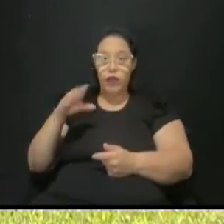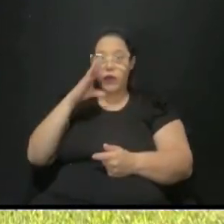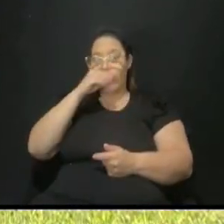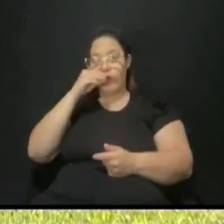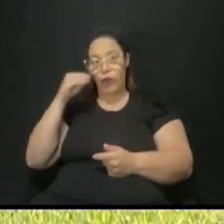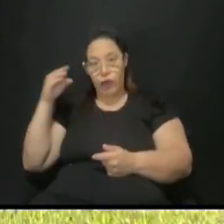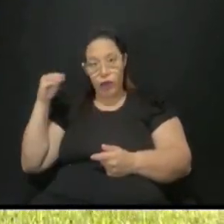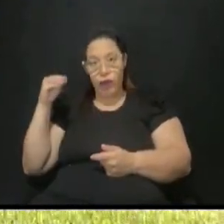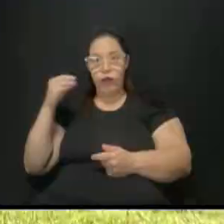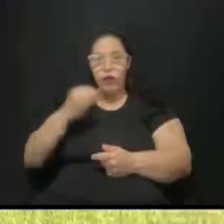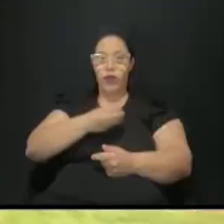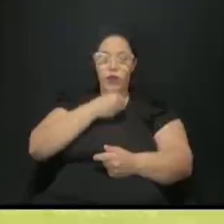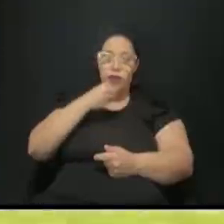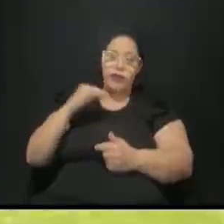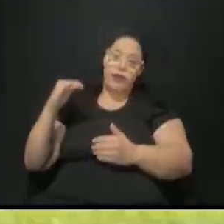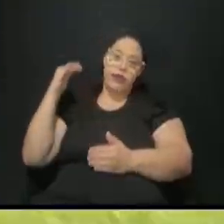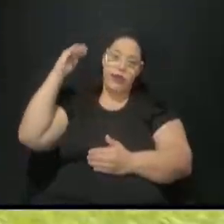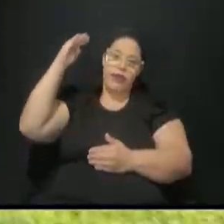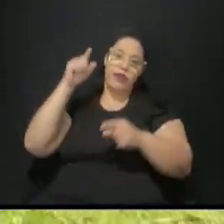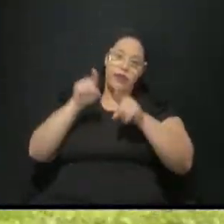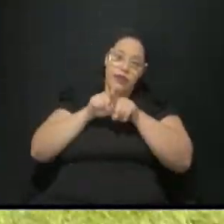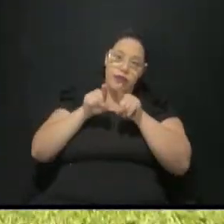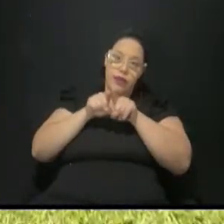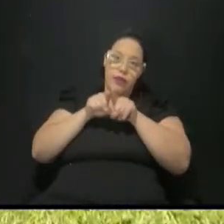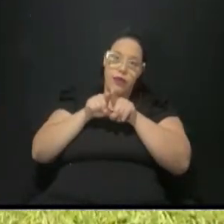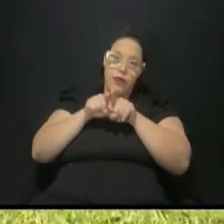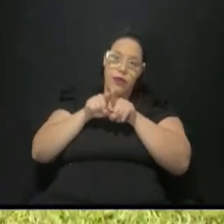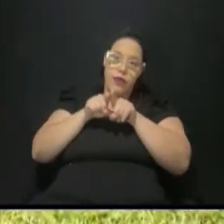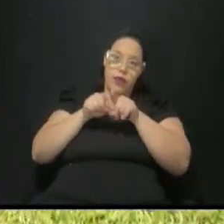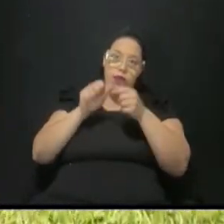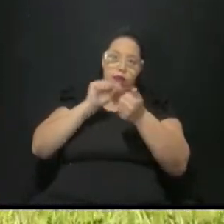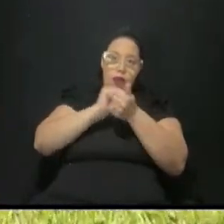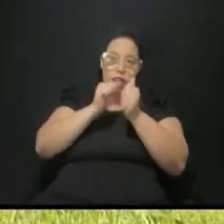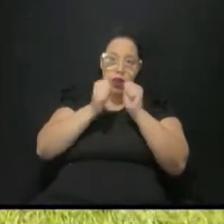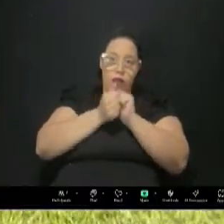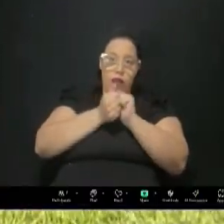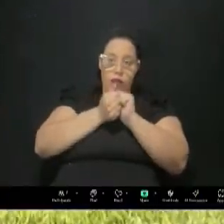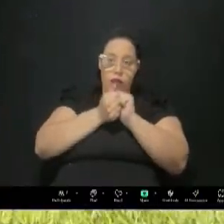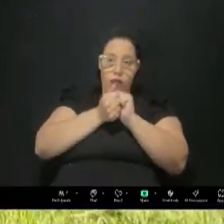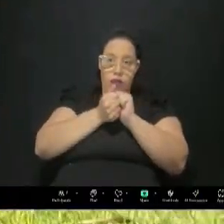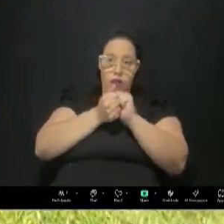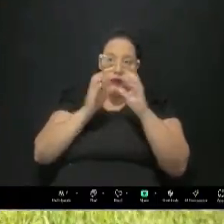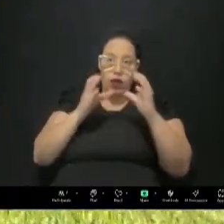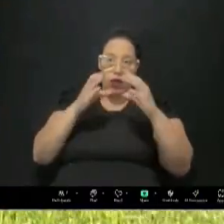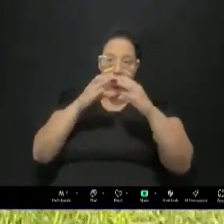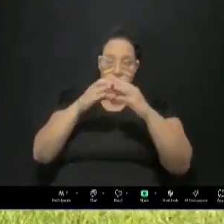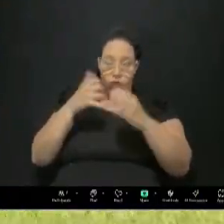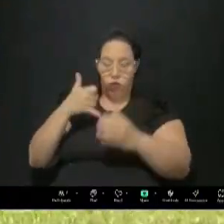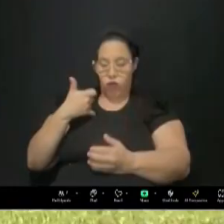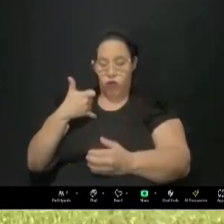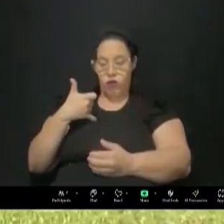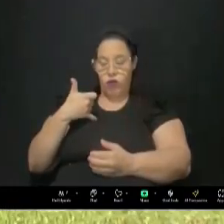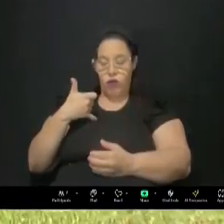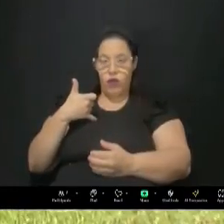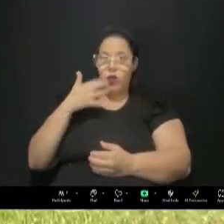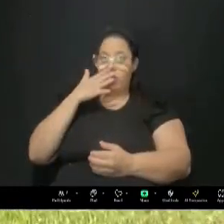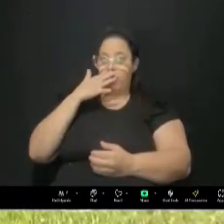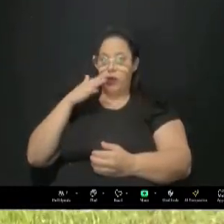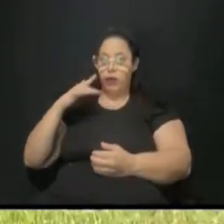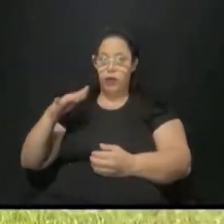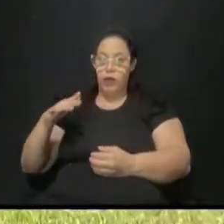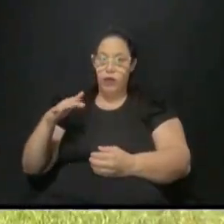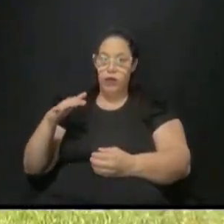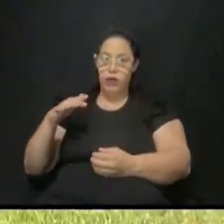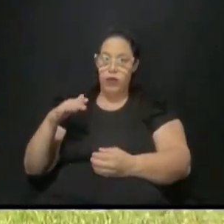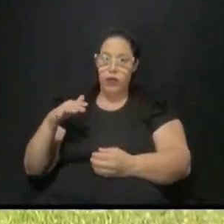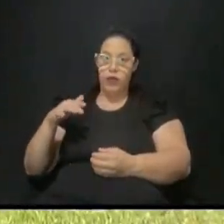o adulto também. Essas adaptações acontecem conforme o grupo de idade. Então a criança ela vai treinar com a criança, o jovem com o